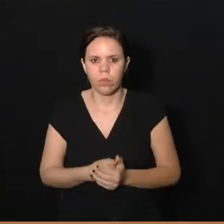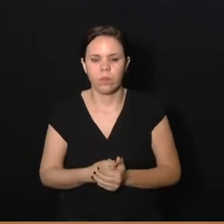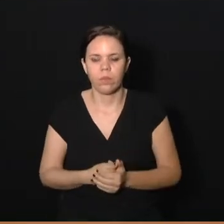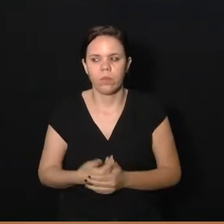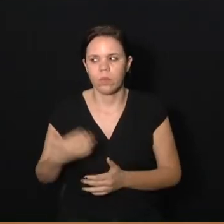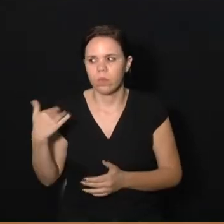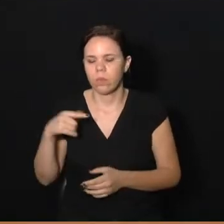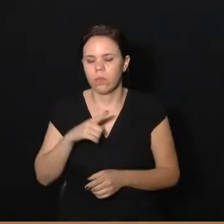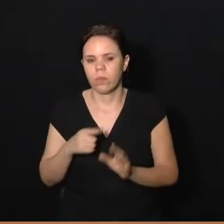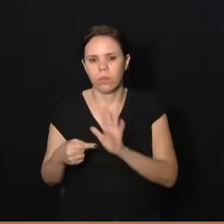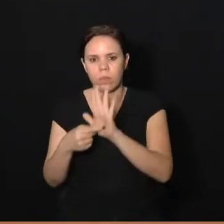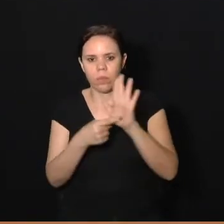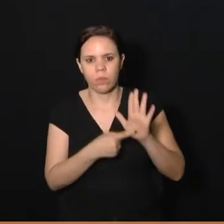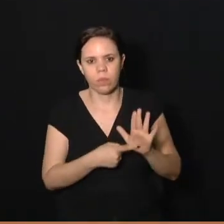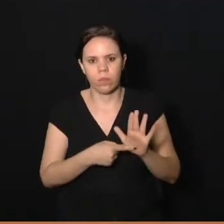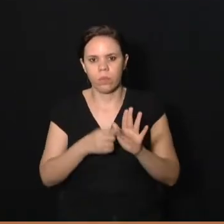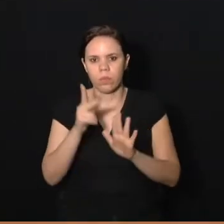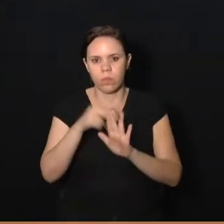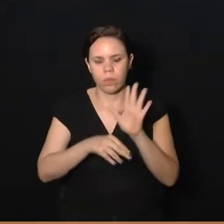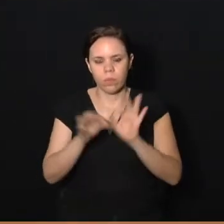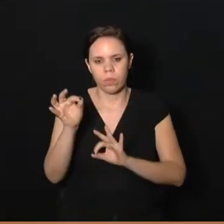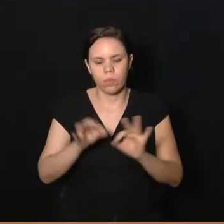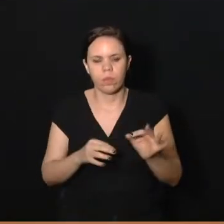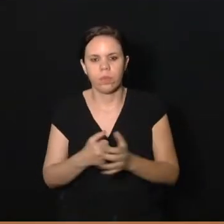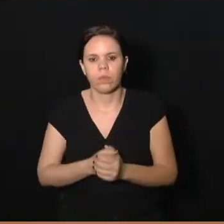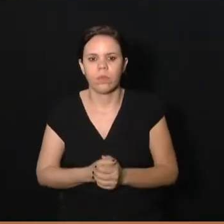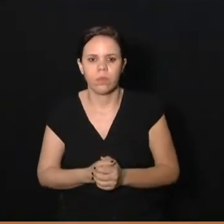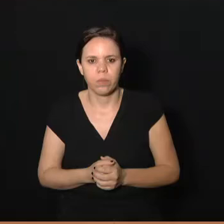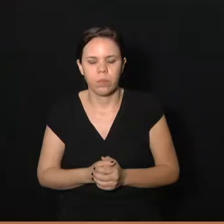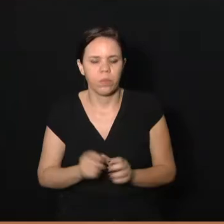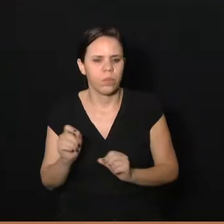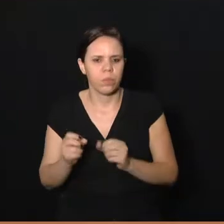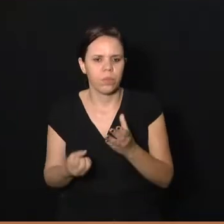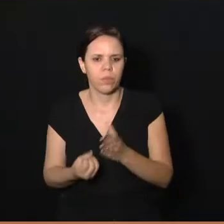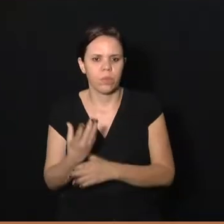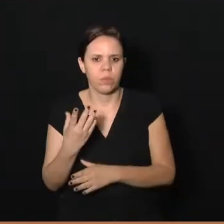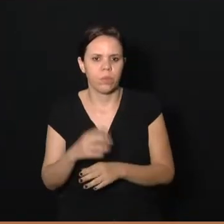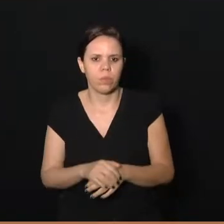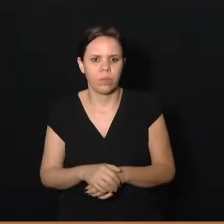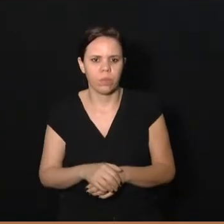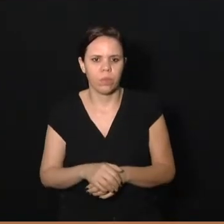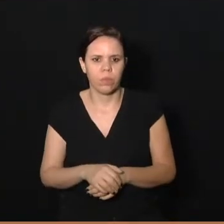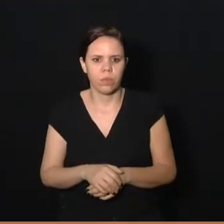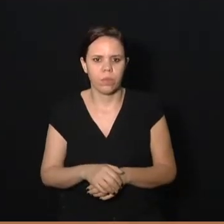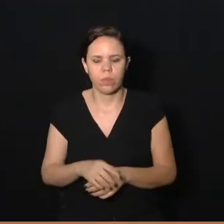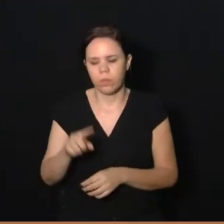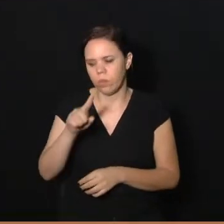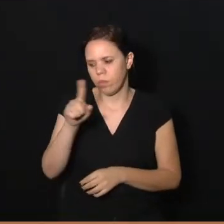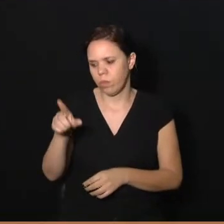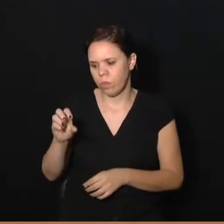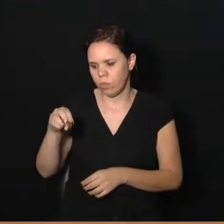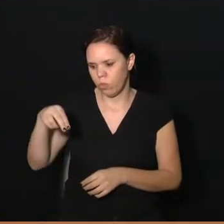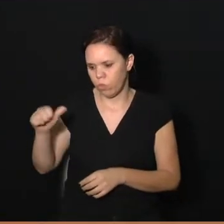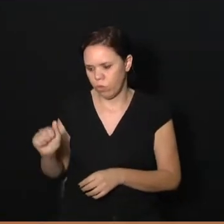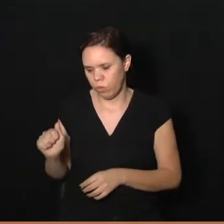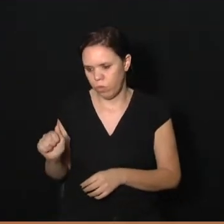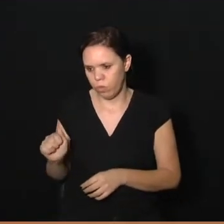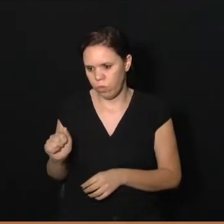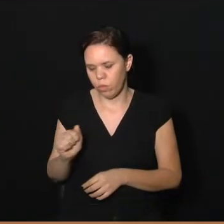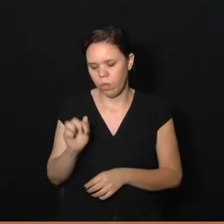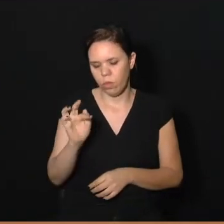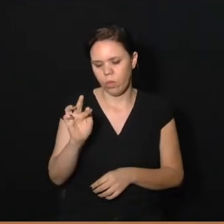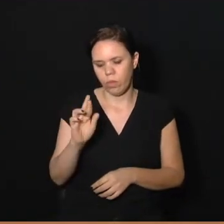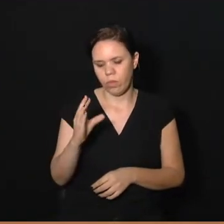eles apresentaram um projeto de criação de uma espécie de zona franca do conhecimento,